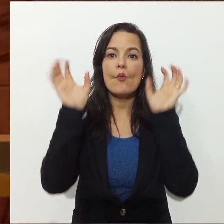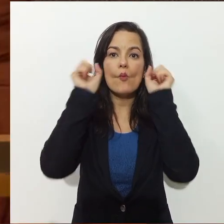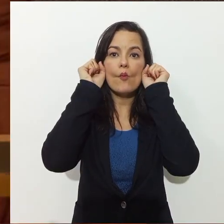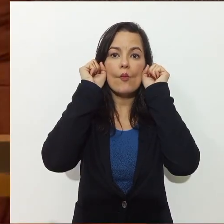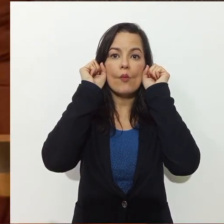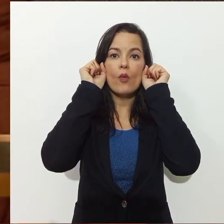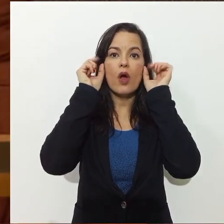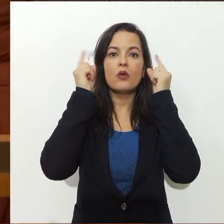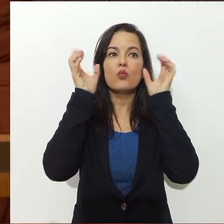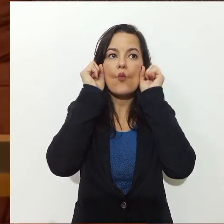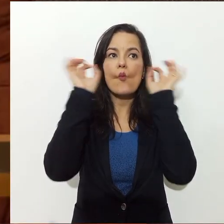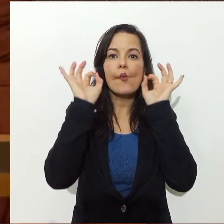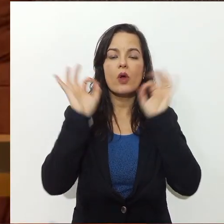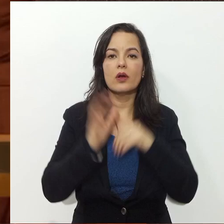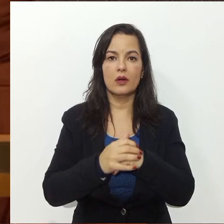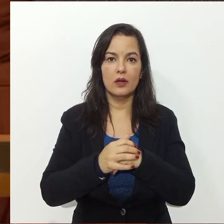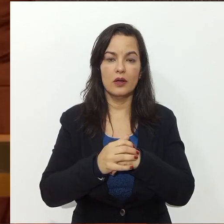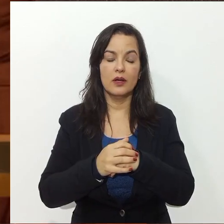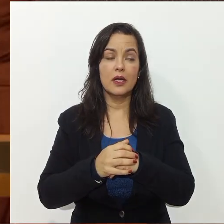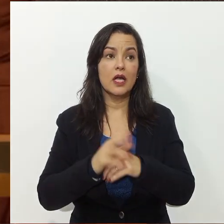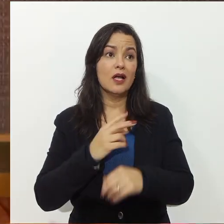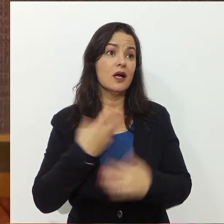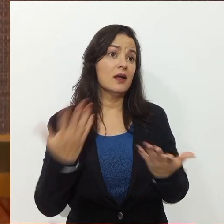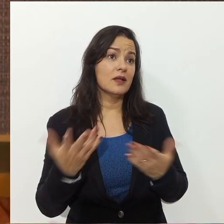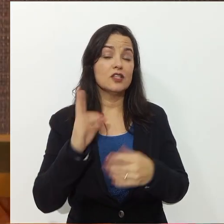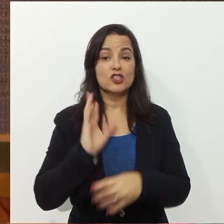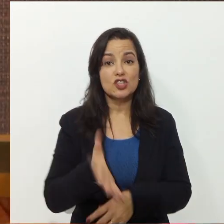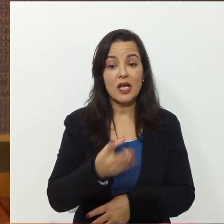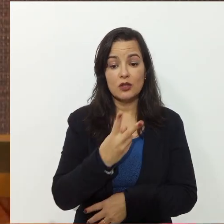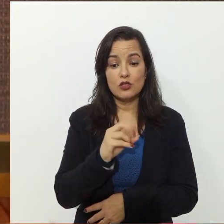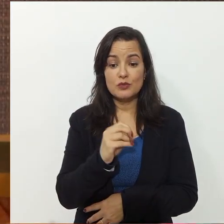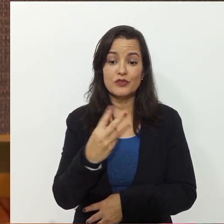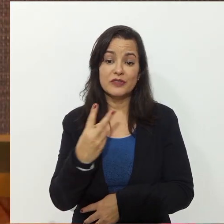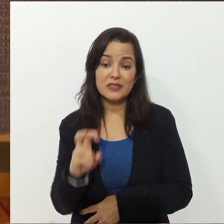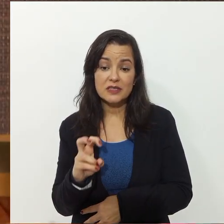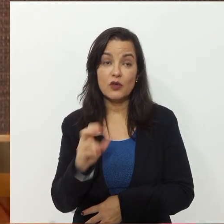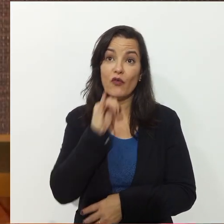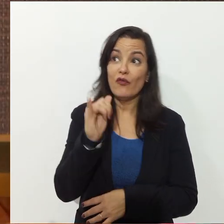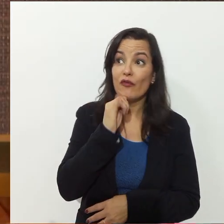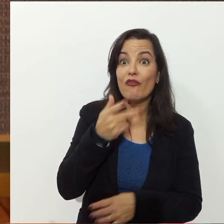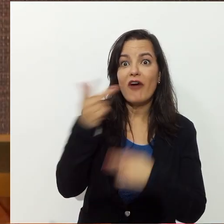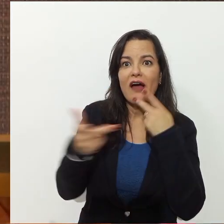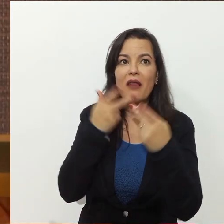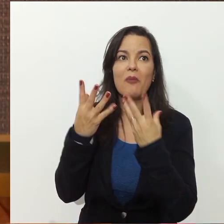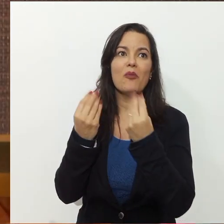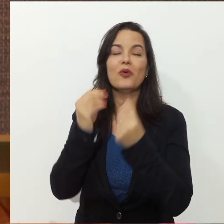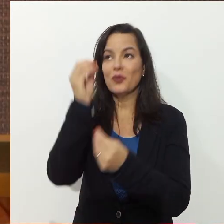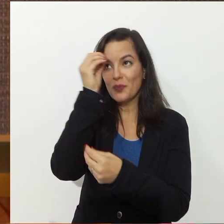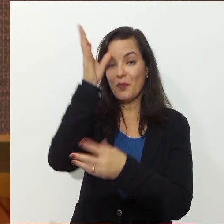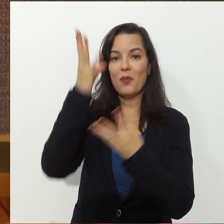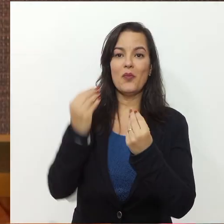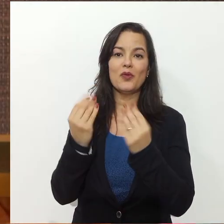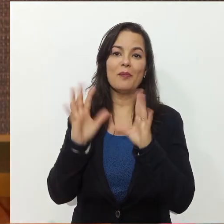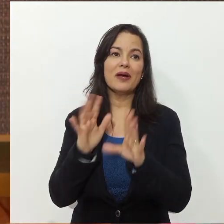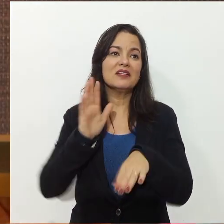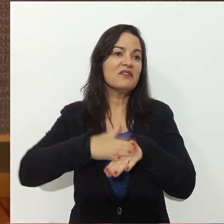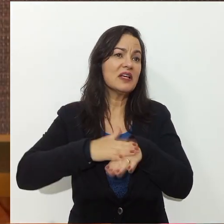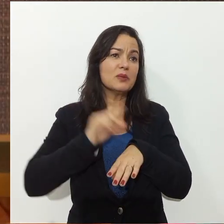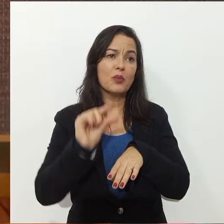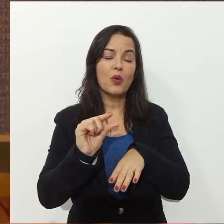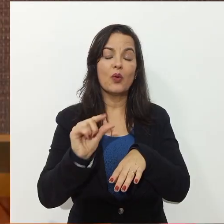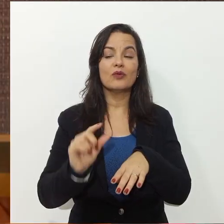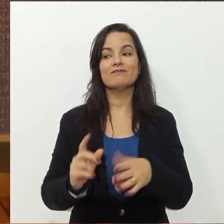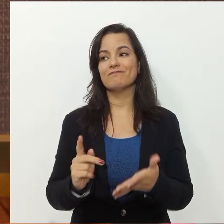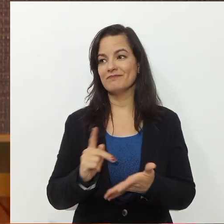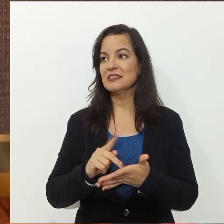fala, mas pouco se faz, não é? Pois é. Efetivamente. É verdade, né? Já melhorou muito.